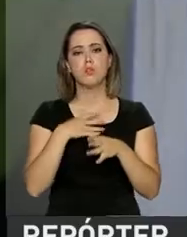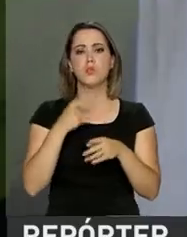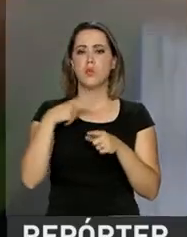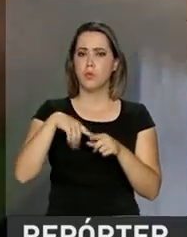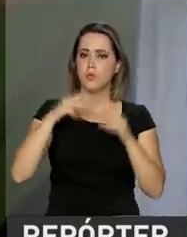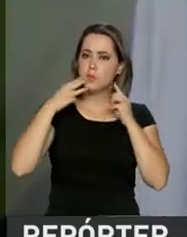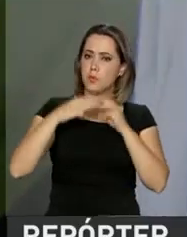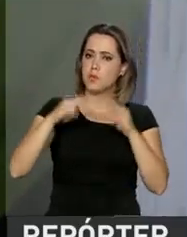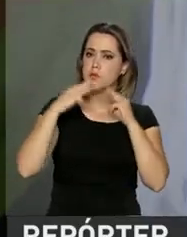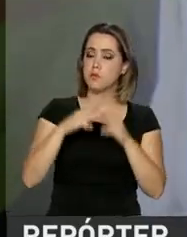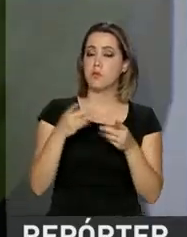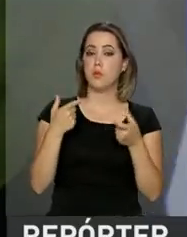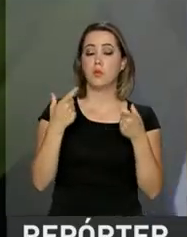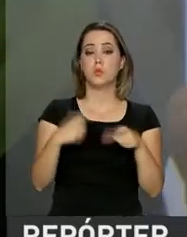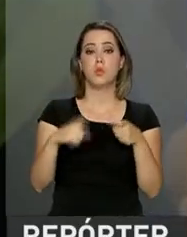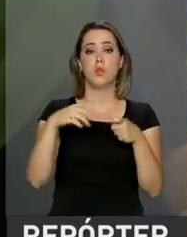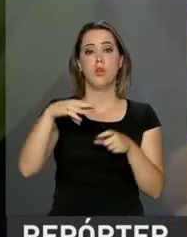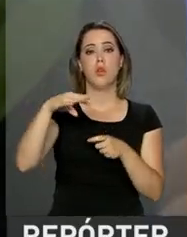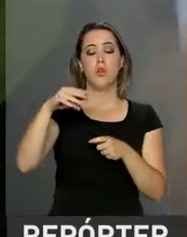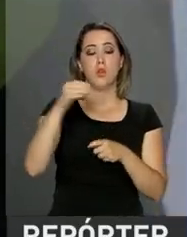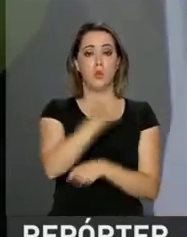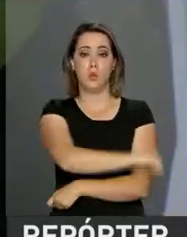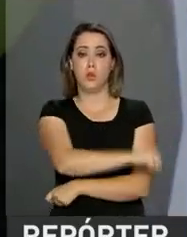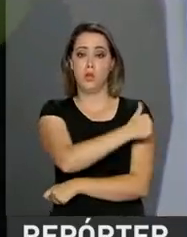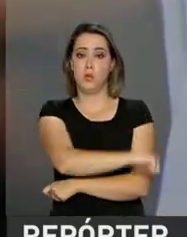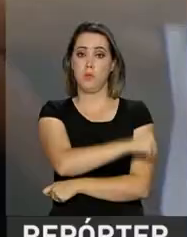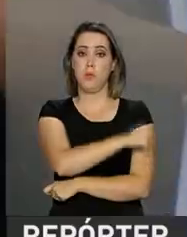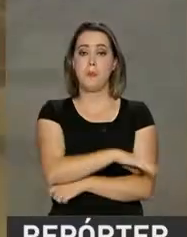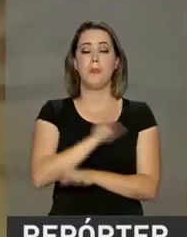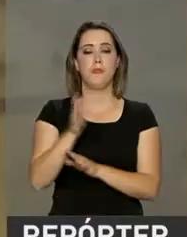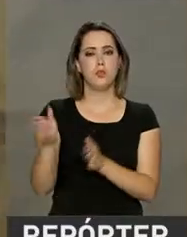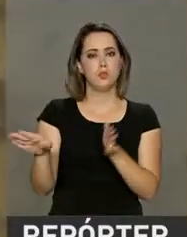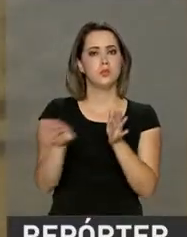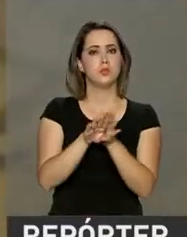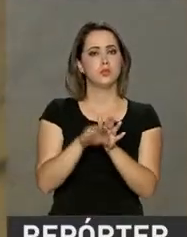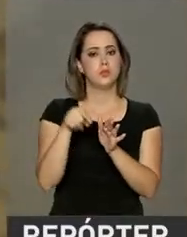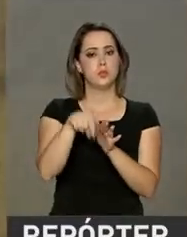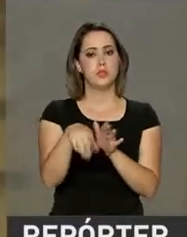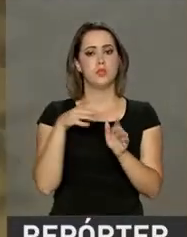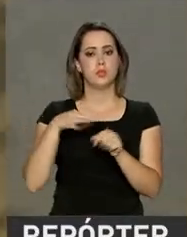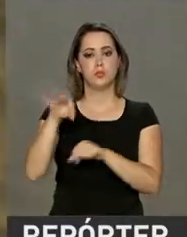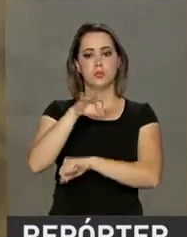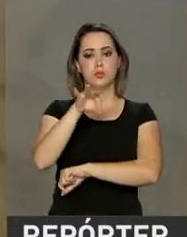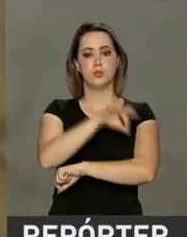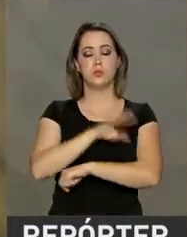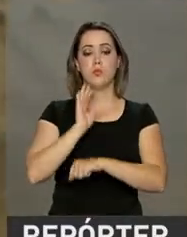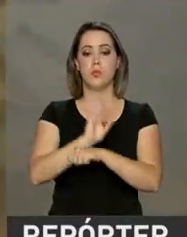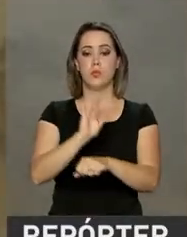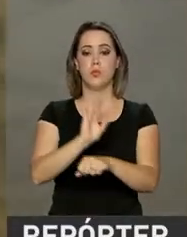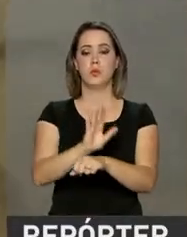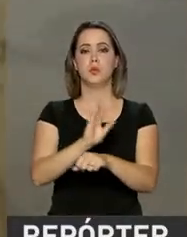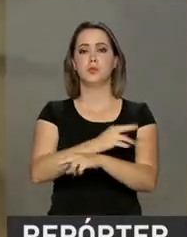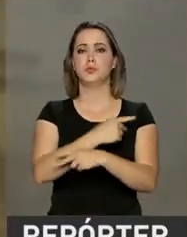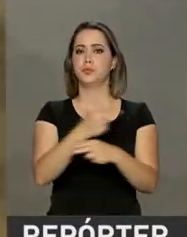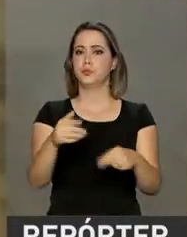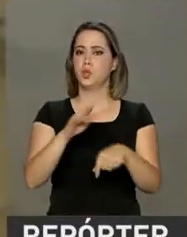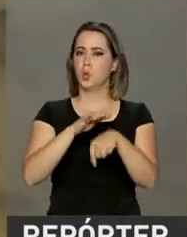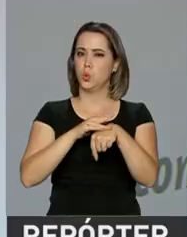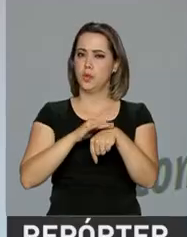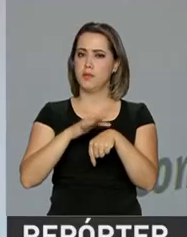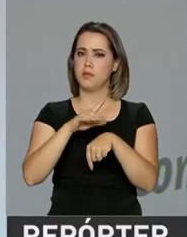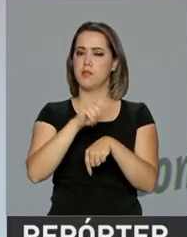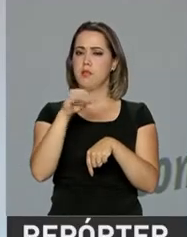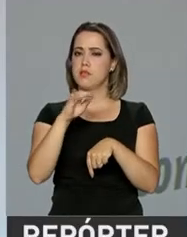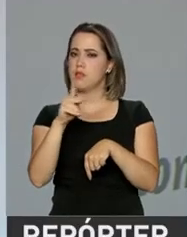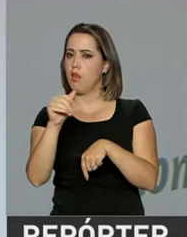missão. Niterói, no Rio de Janeiro, já começa a receber os mosquitos do bem, verdadeiros aliados contra a dengue, chikungunya e zika.